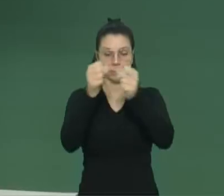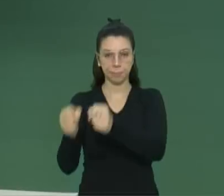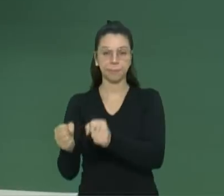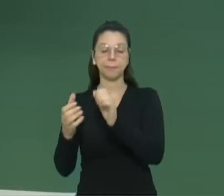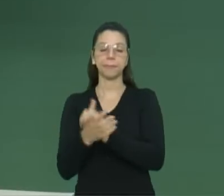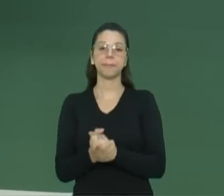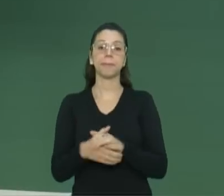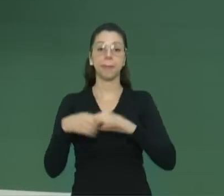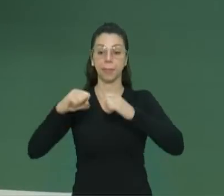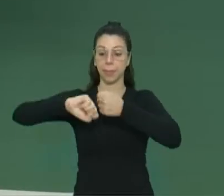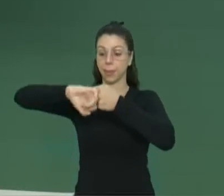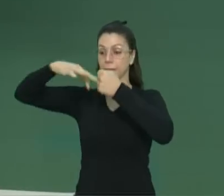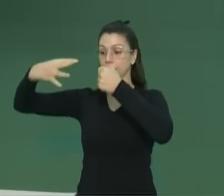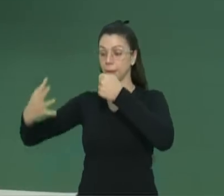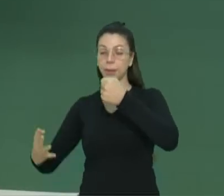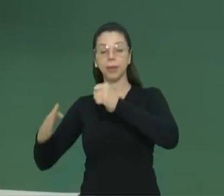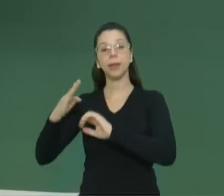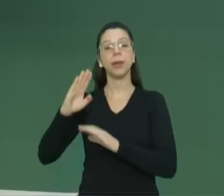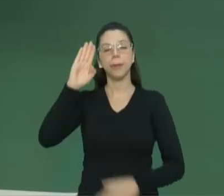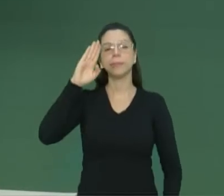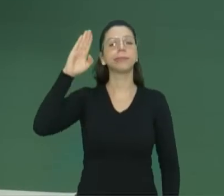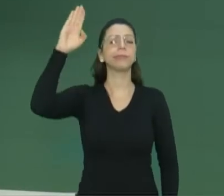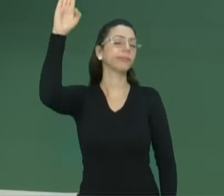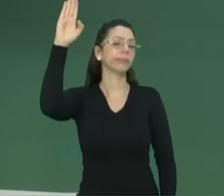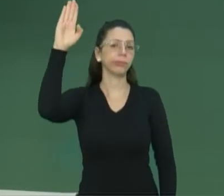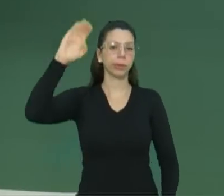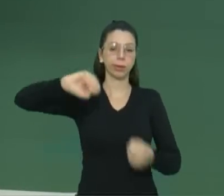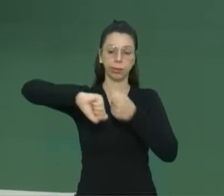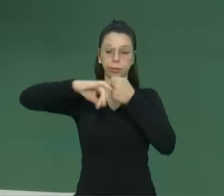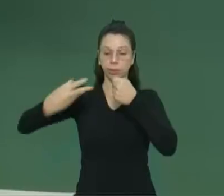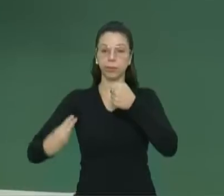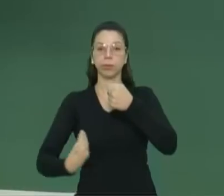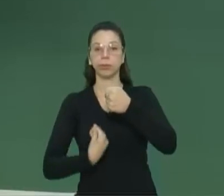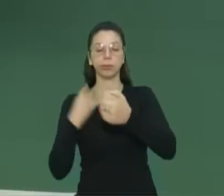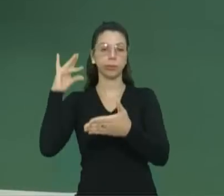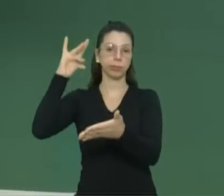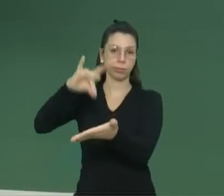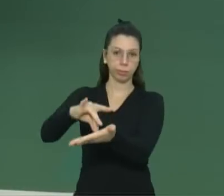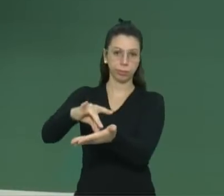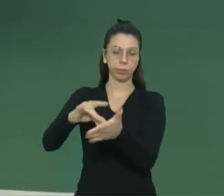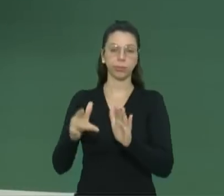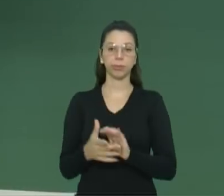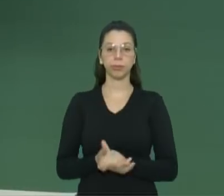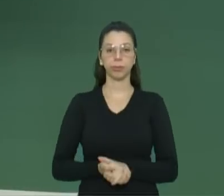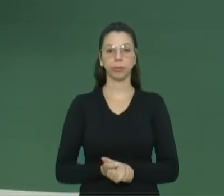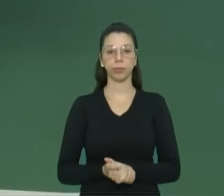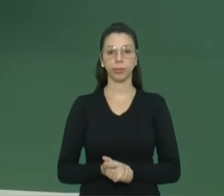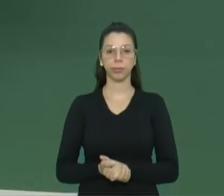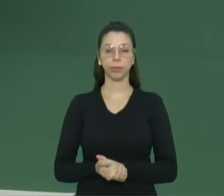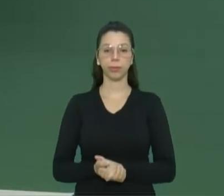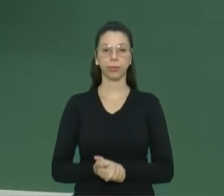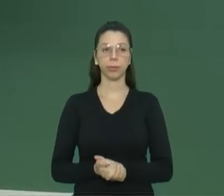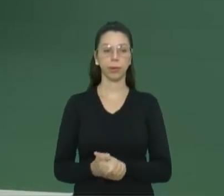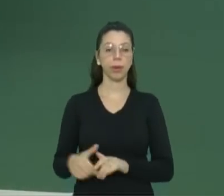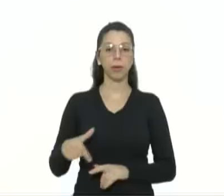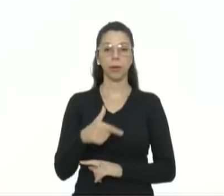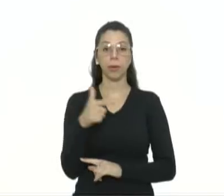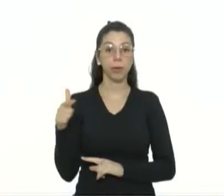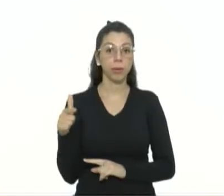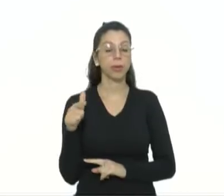essas características são aquelas fundamentais para a existência real da democracia. Muitas